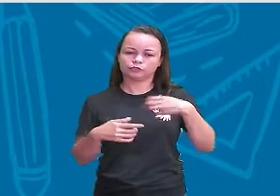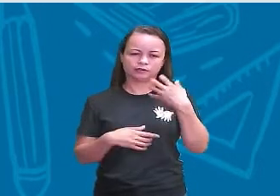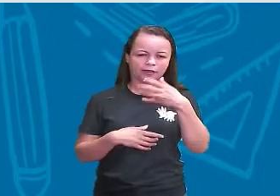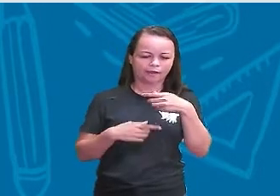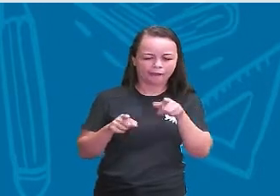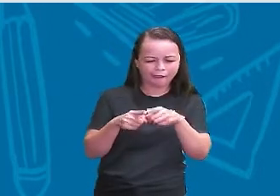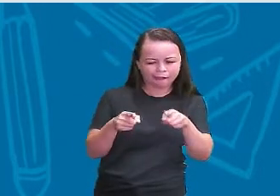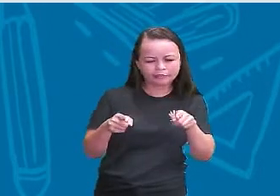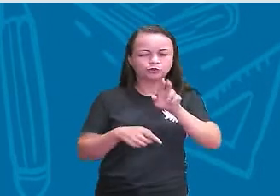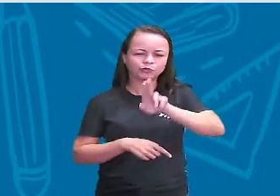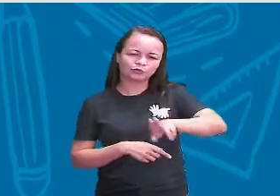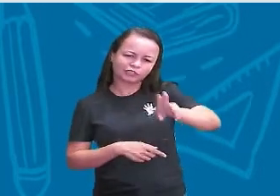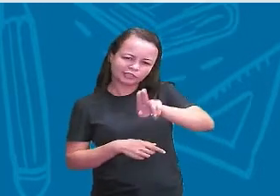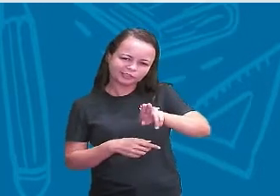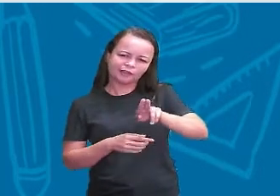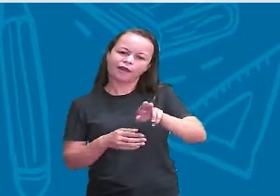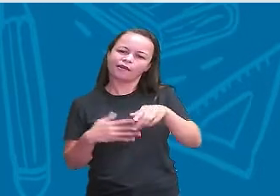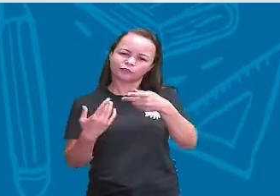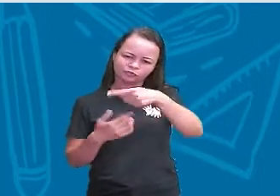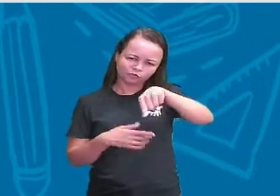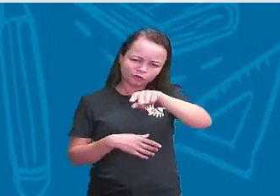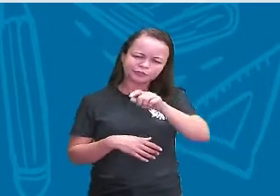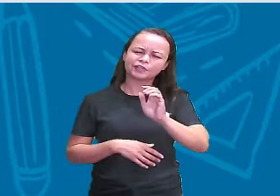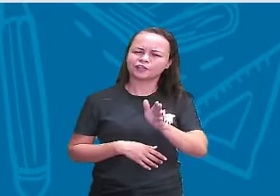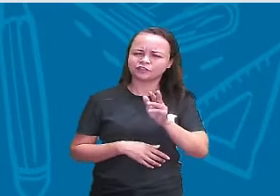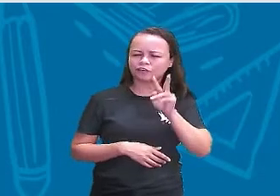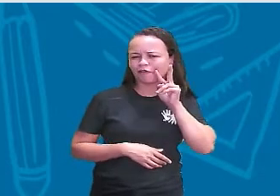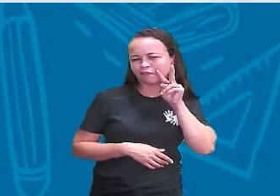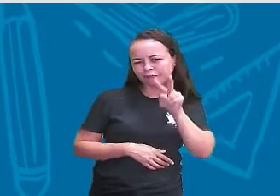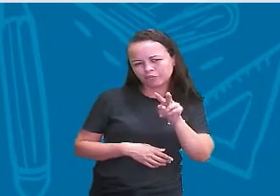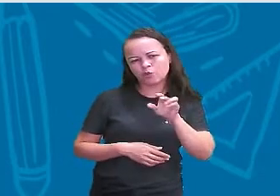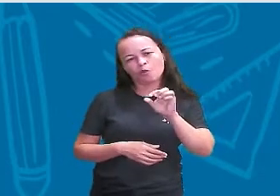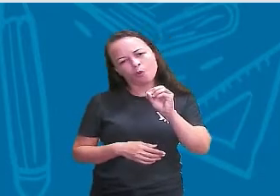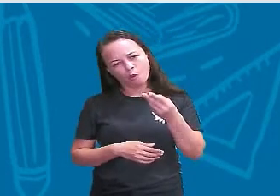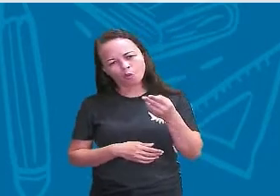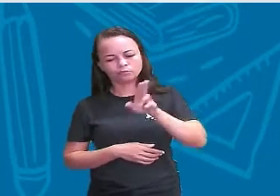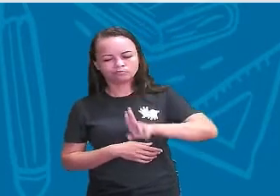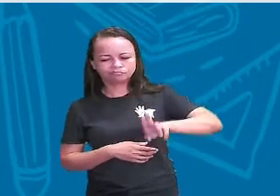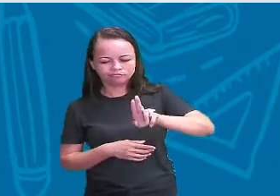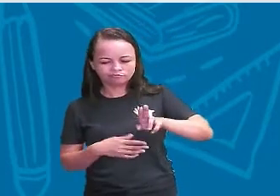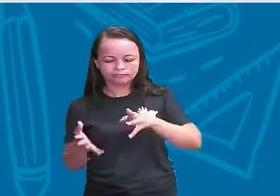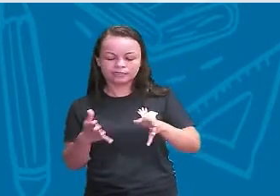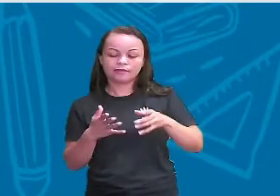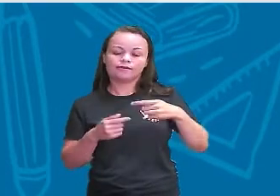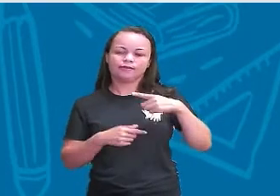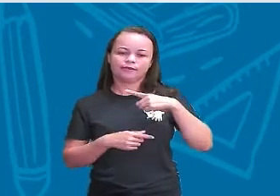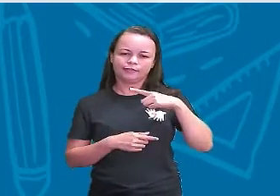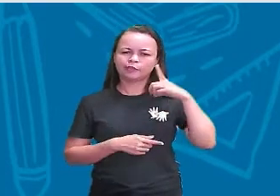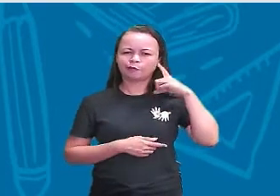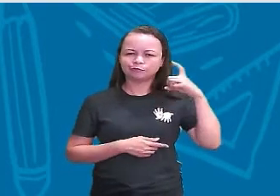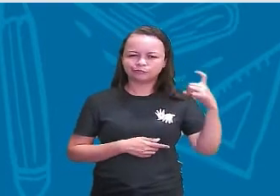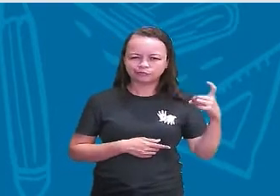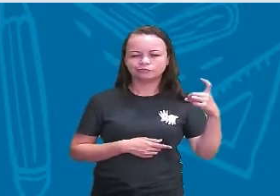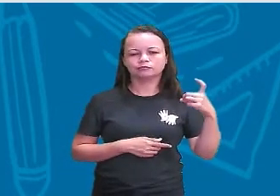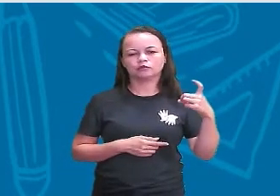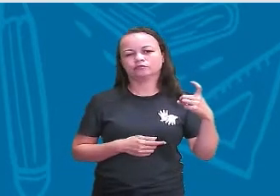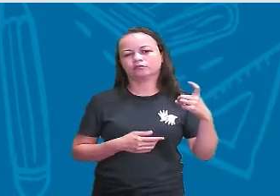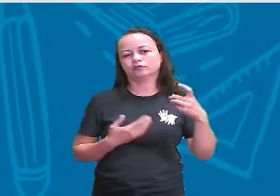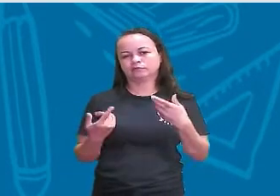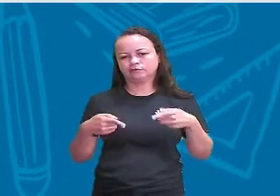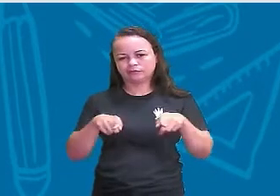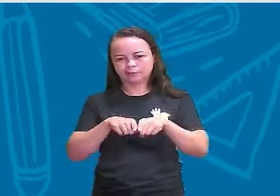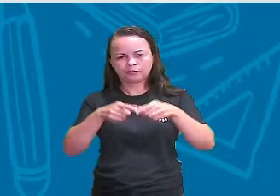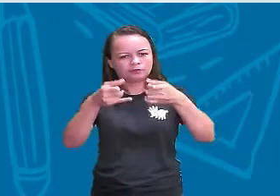você já utilizou-se ou então já viu, tá certo? E que produzem som. E além disso, como eu tinha dito para